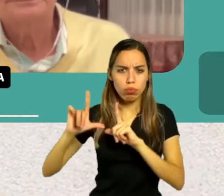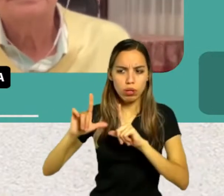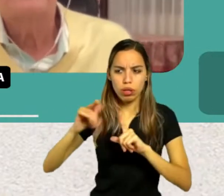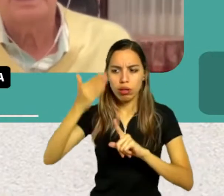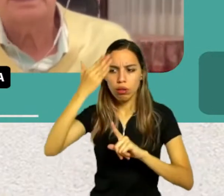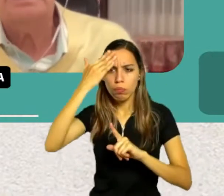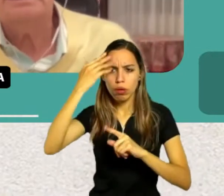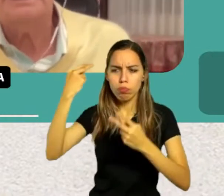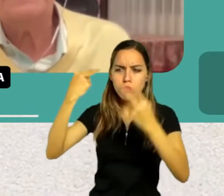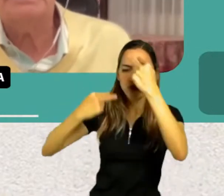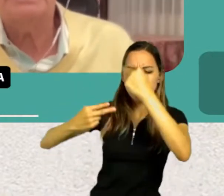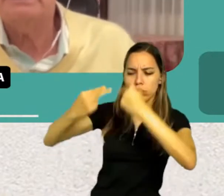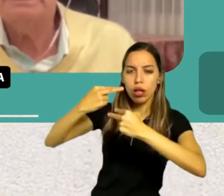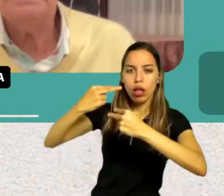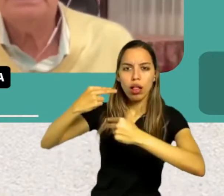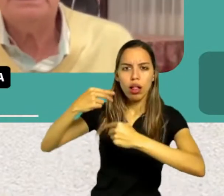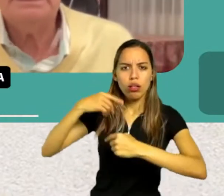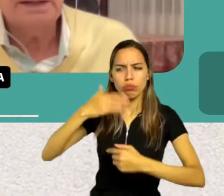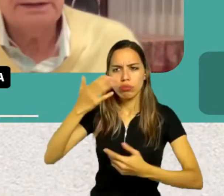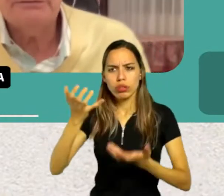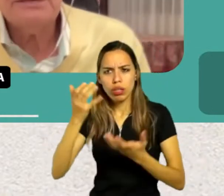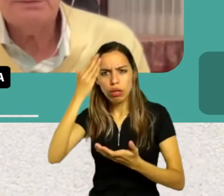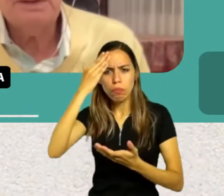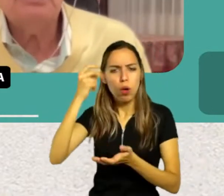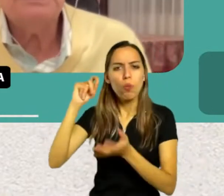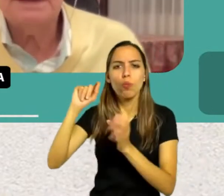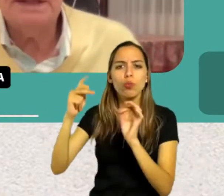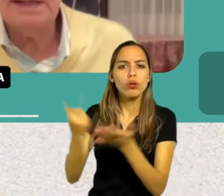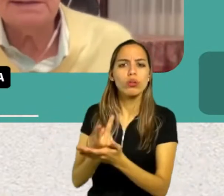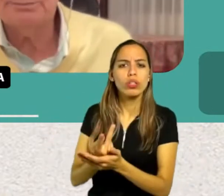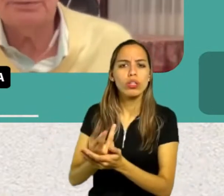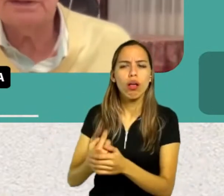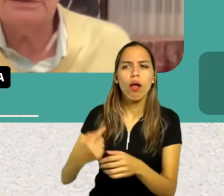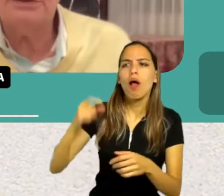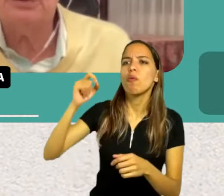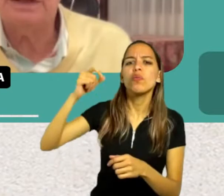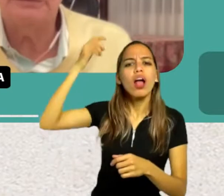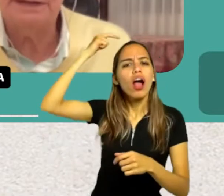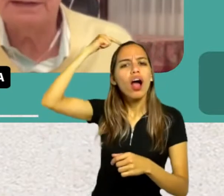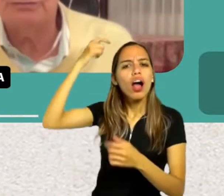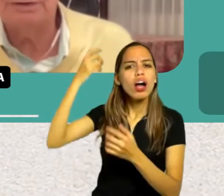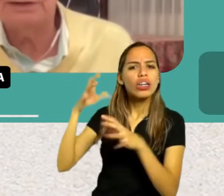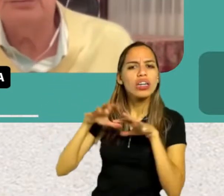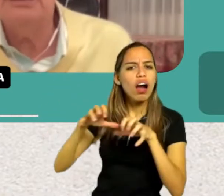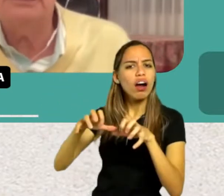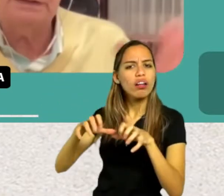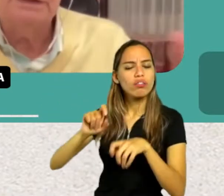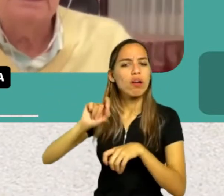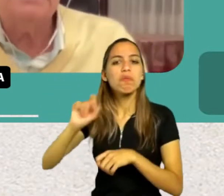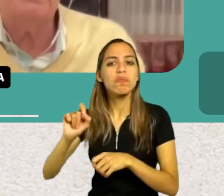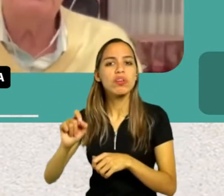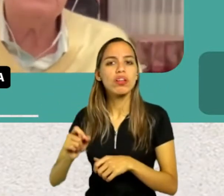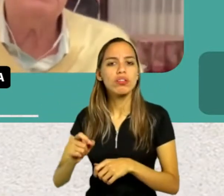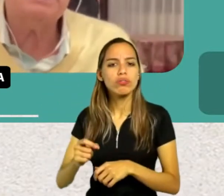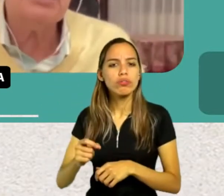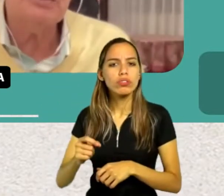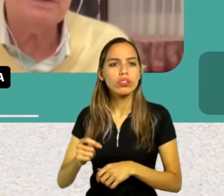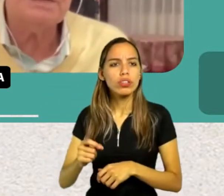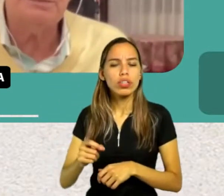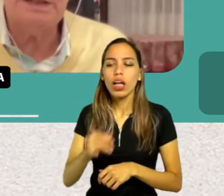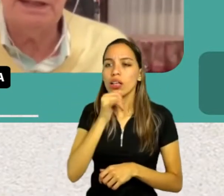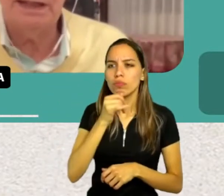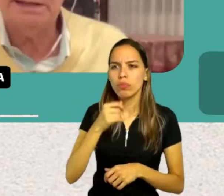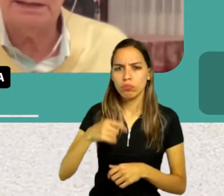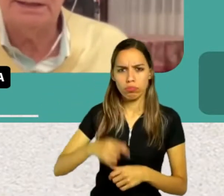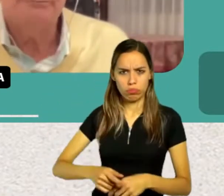coisa. Percebe? E aí você, uma conta dessa, porque se a tomografia dá qualquer dúvida, você vai fazer uma